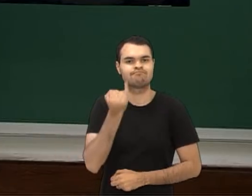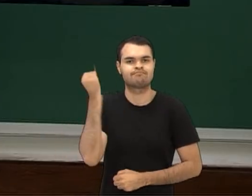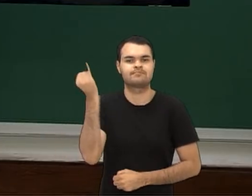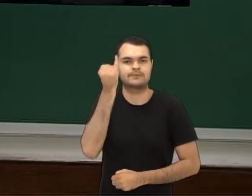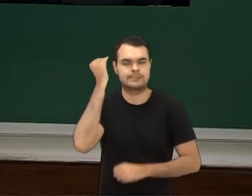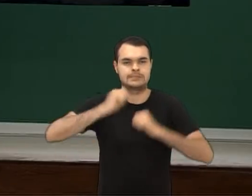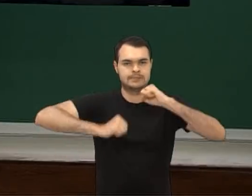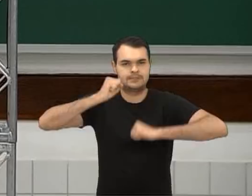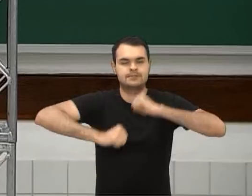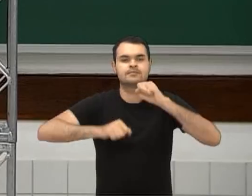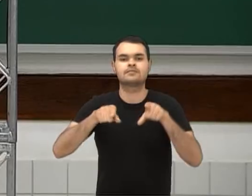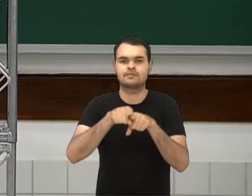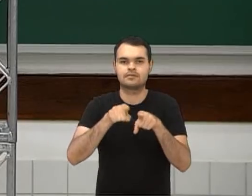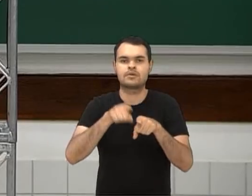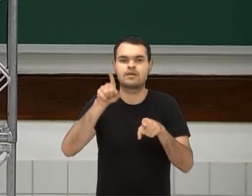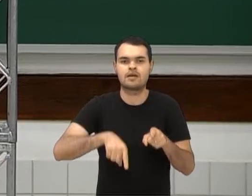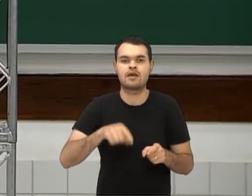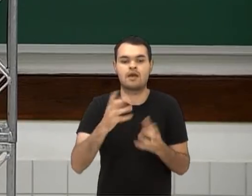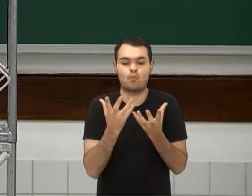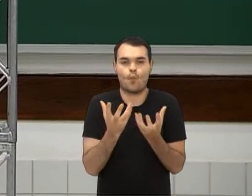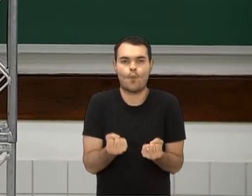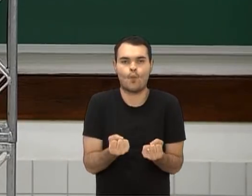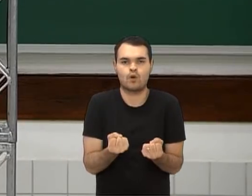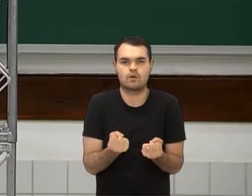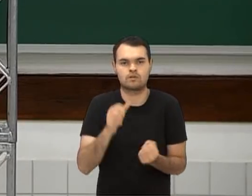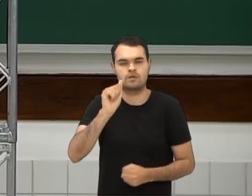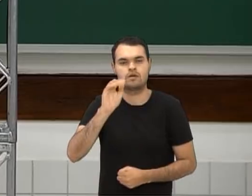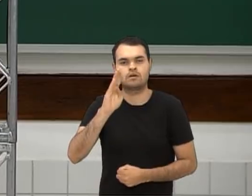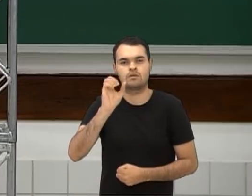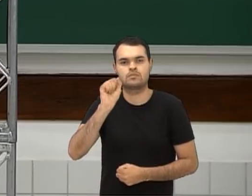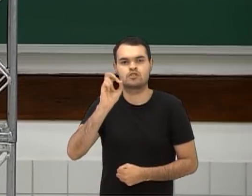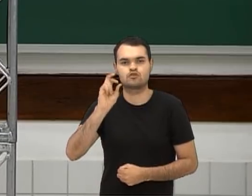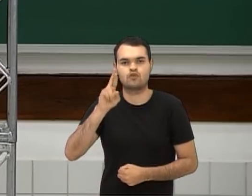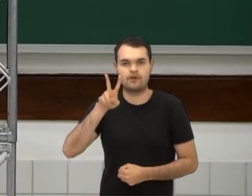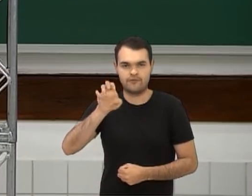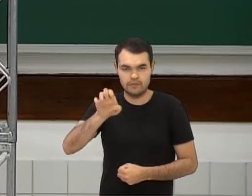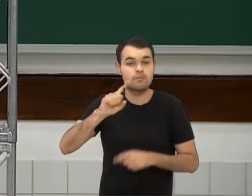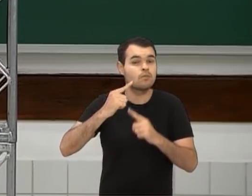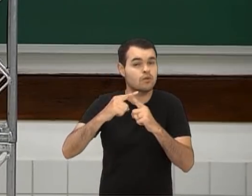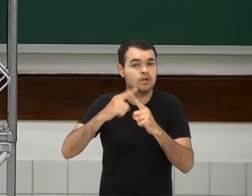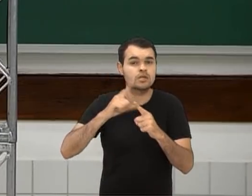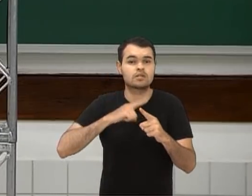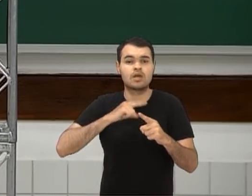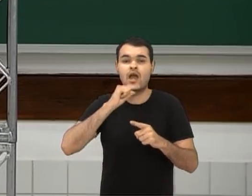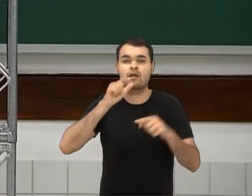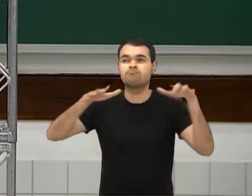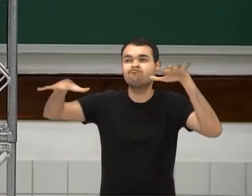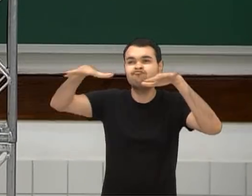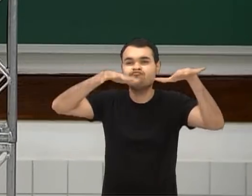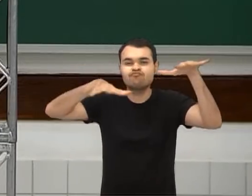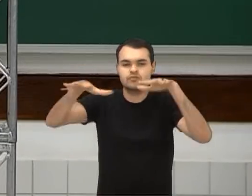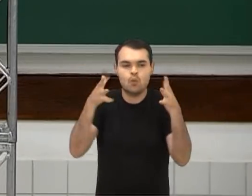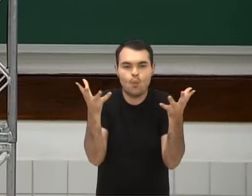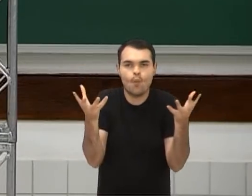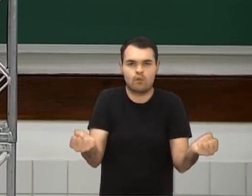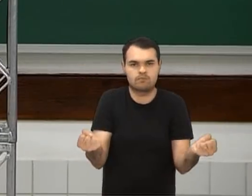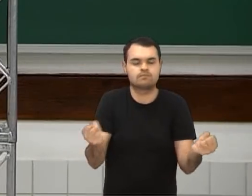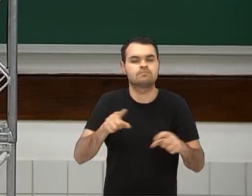é uma substância adsorvente, ela acaba absorvendo a umidade devido às suas características, sua